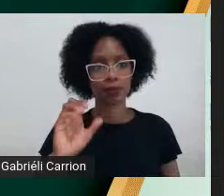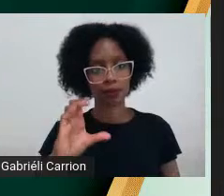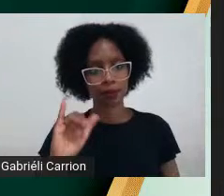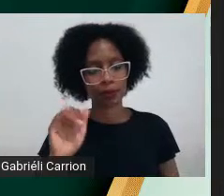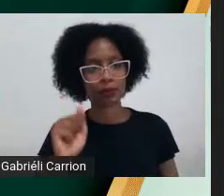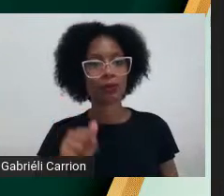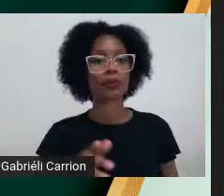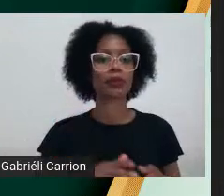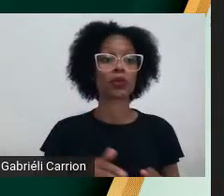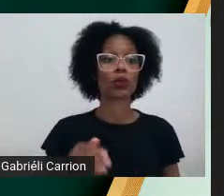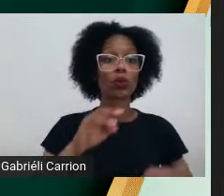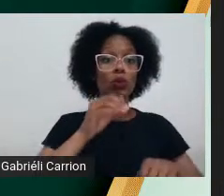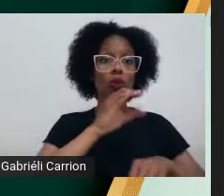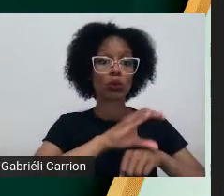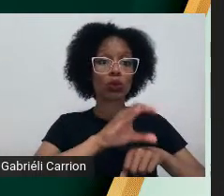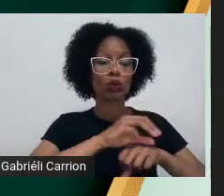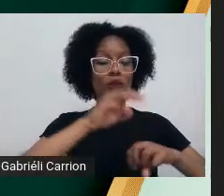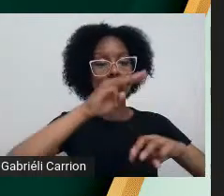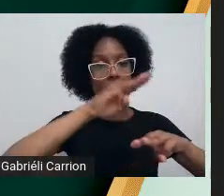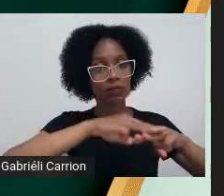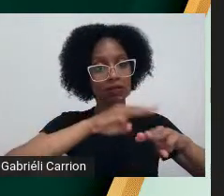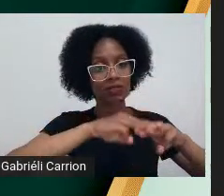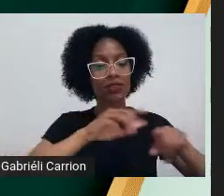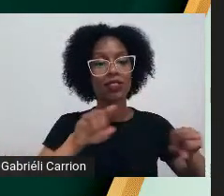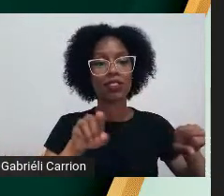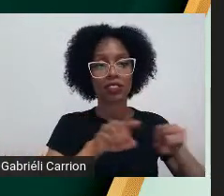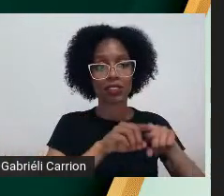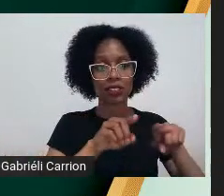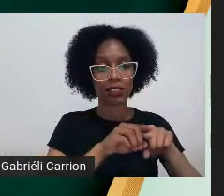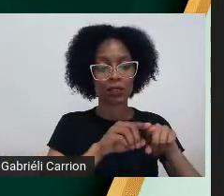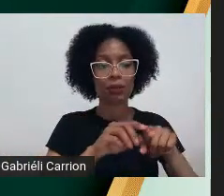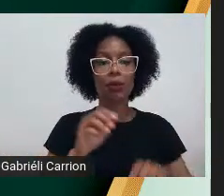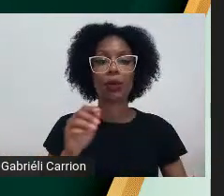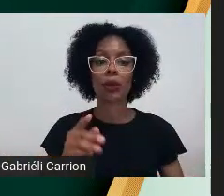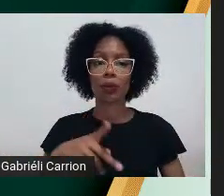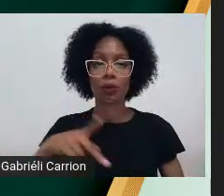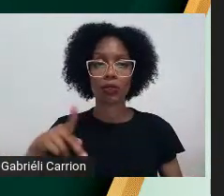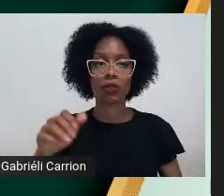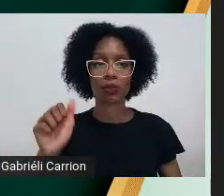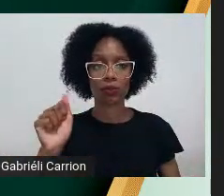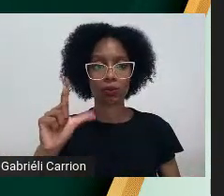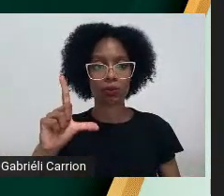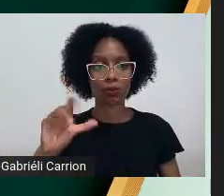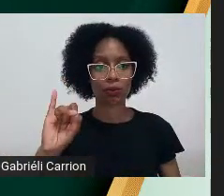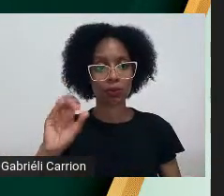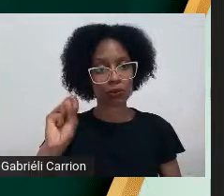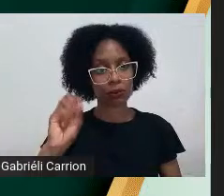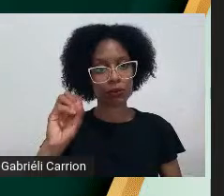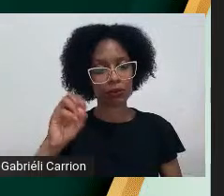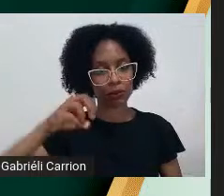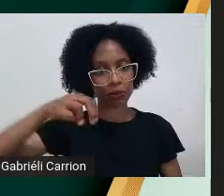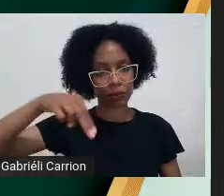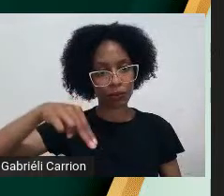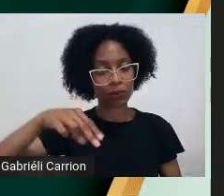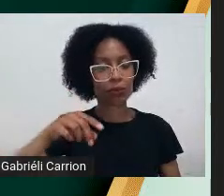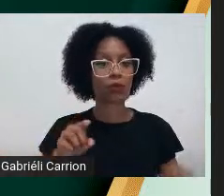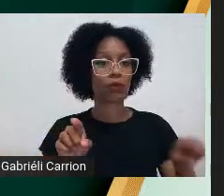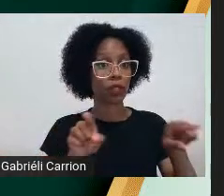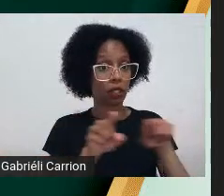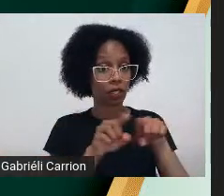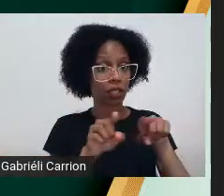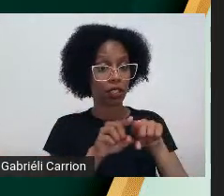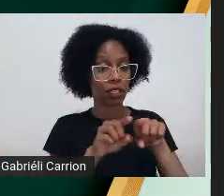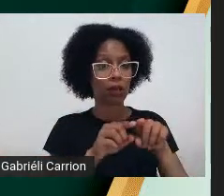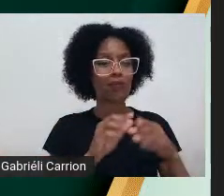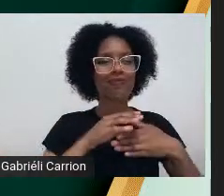ao professor Alisson, nosso coordenador acadêmico, que se encontra na cerimônia. Um agradecimento especial ao pessoal da ACS, que